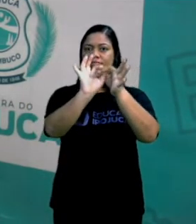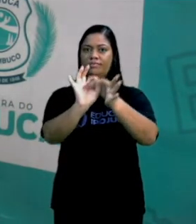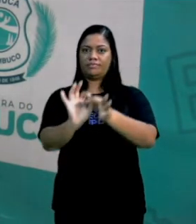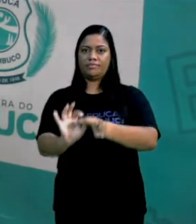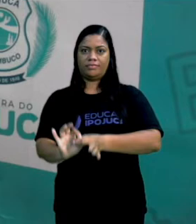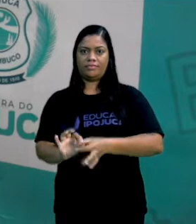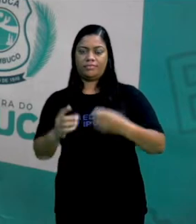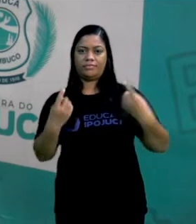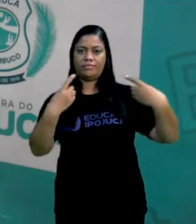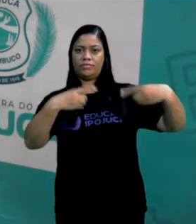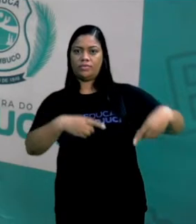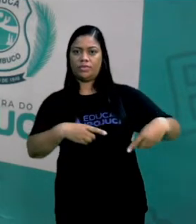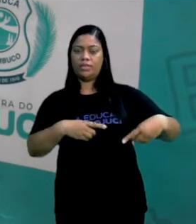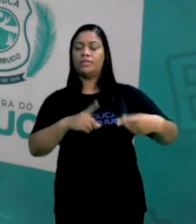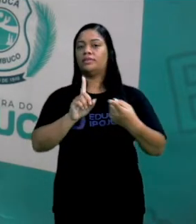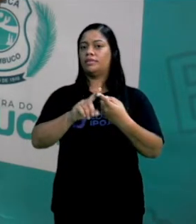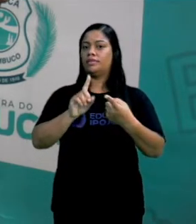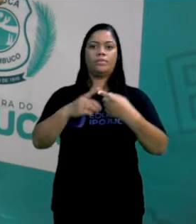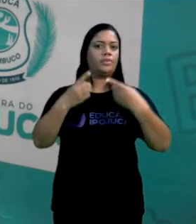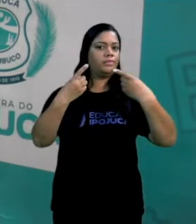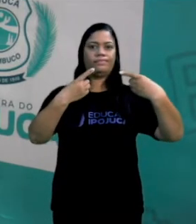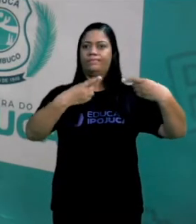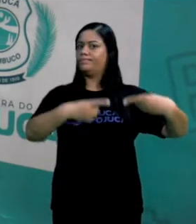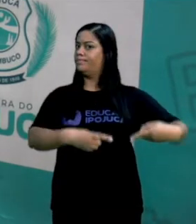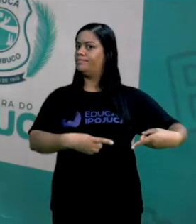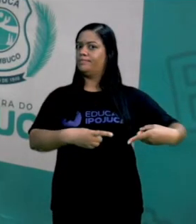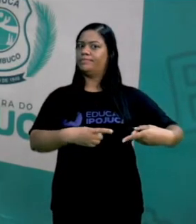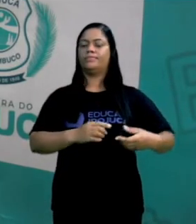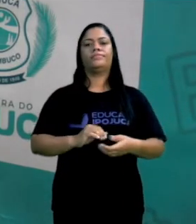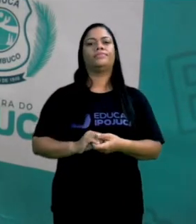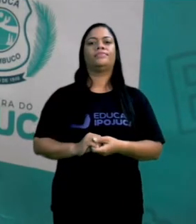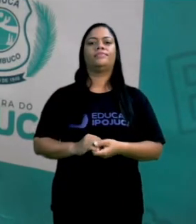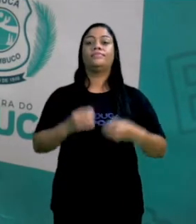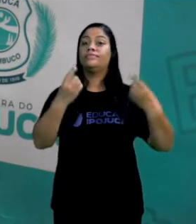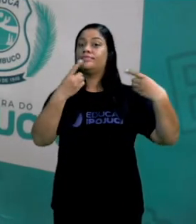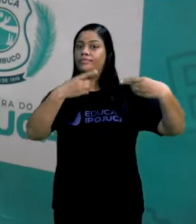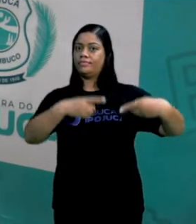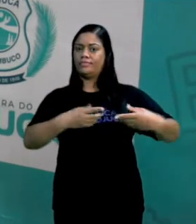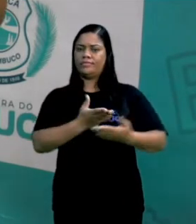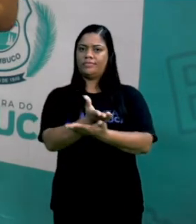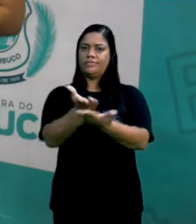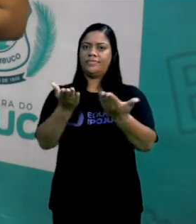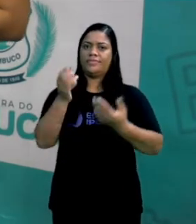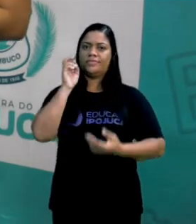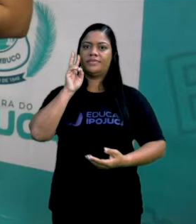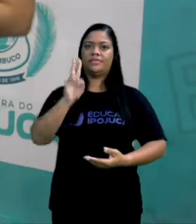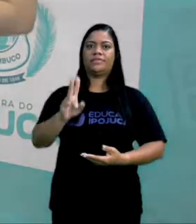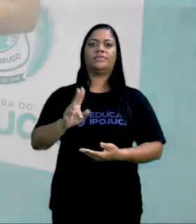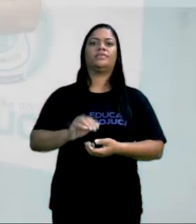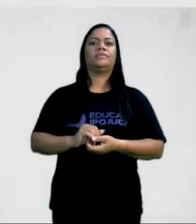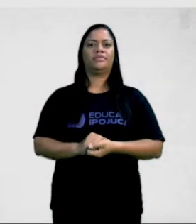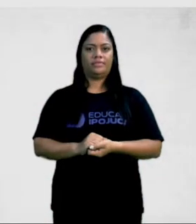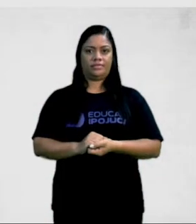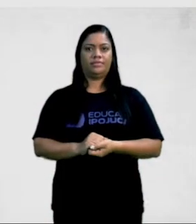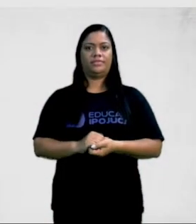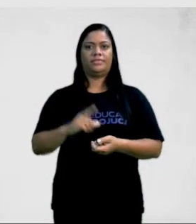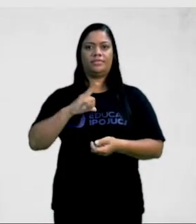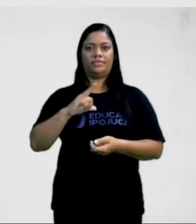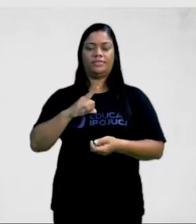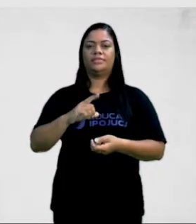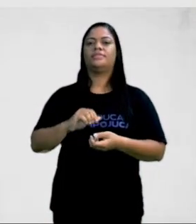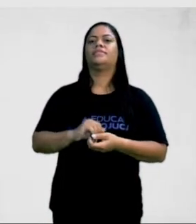ginásticas competitivas e ginásticas não competitivas. As ginásticas competitivas, como vocês podem ver aqui, são as